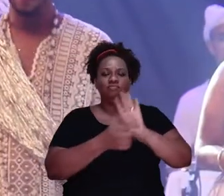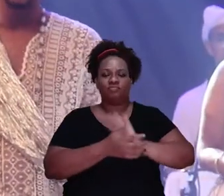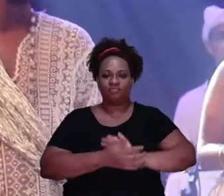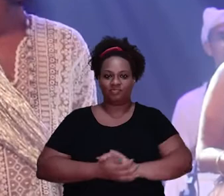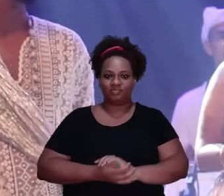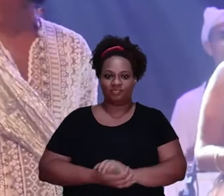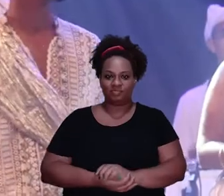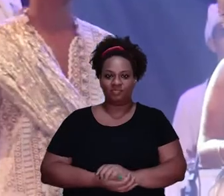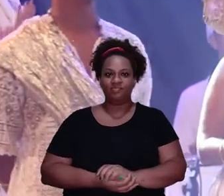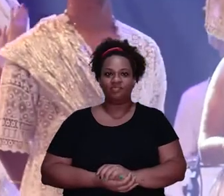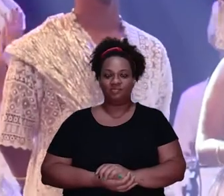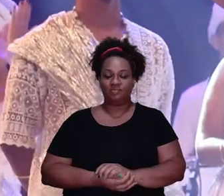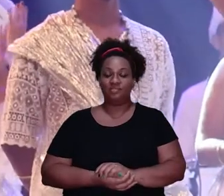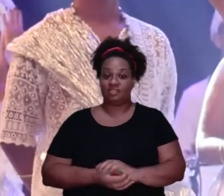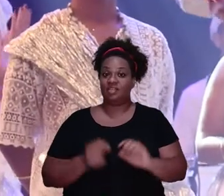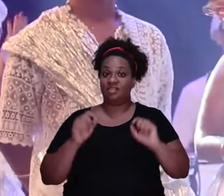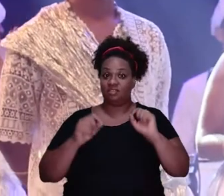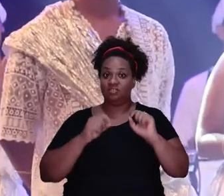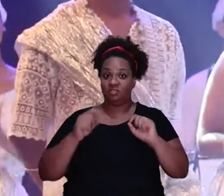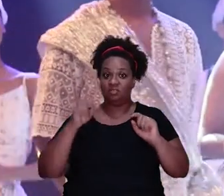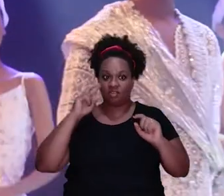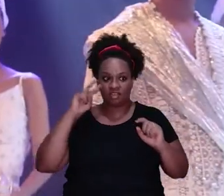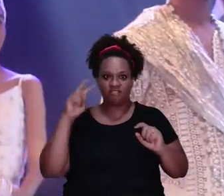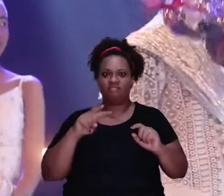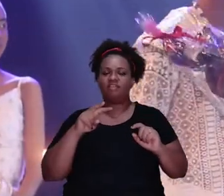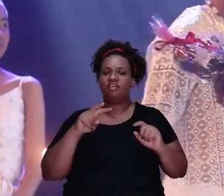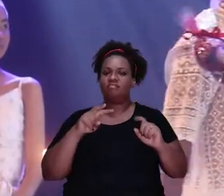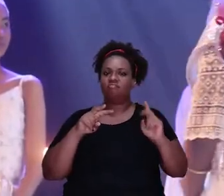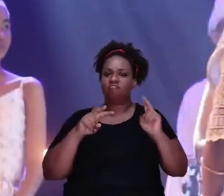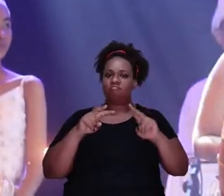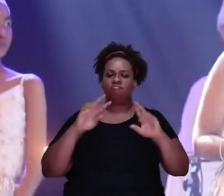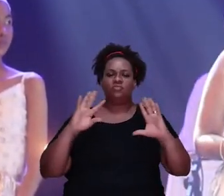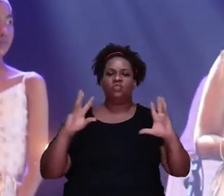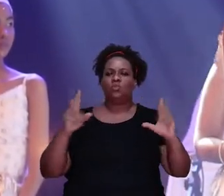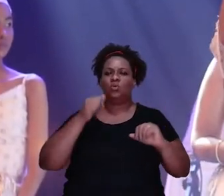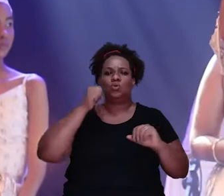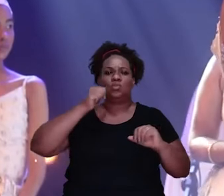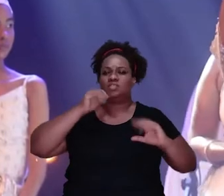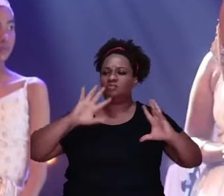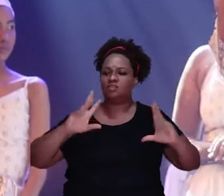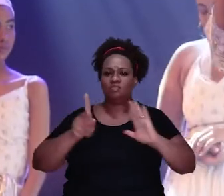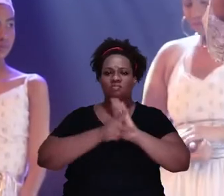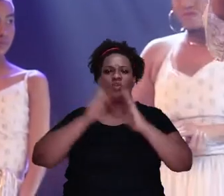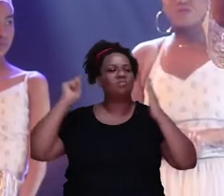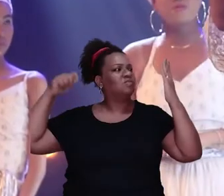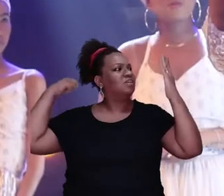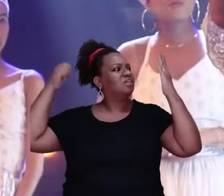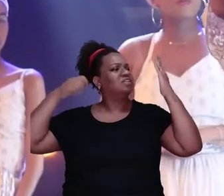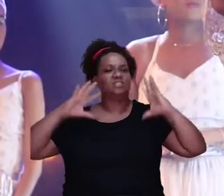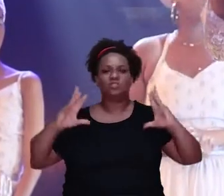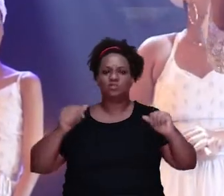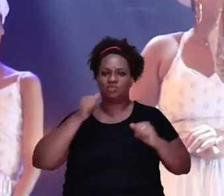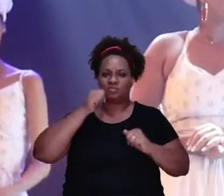bolo vai nesse sentido do reconhecimento de todas as mulheres dançando e